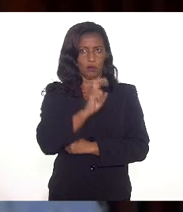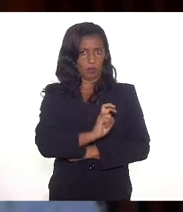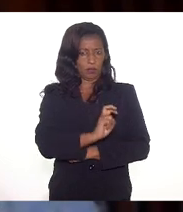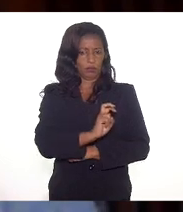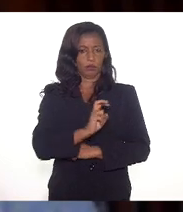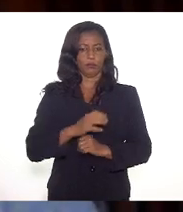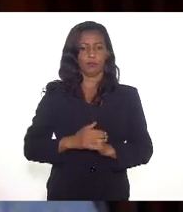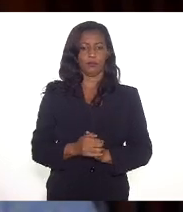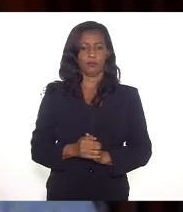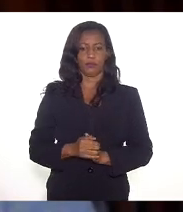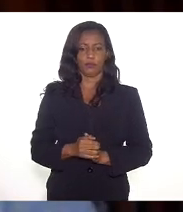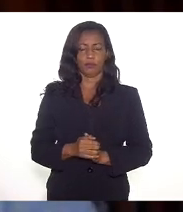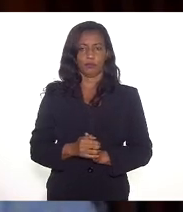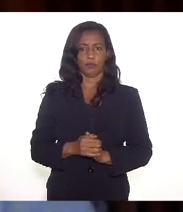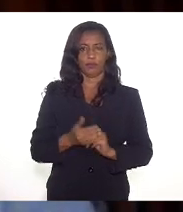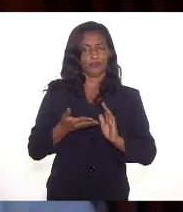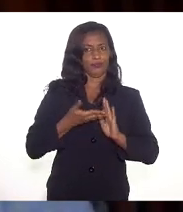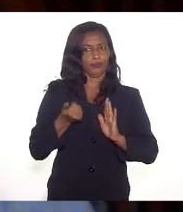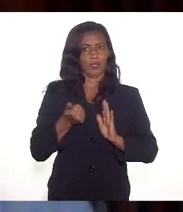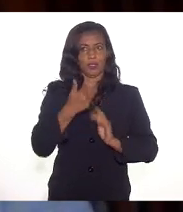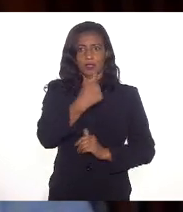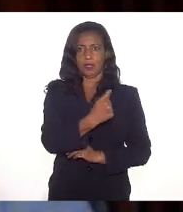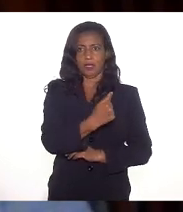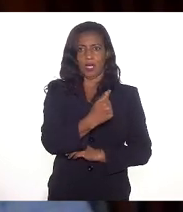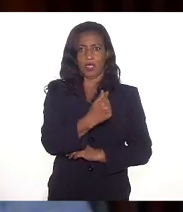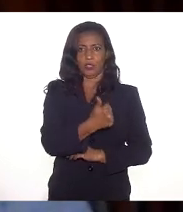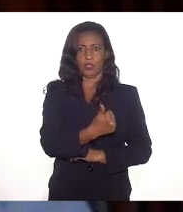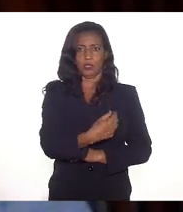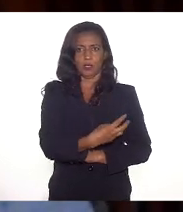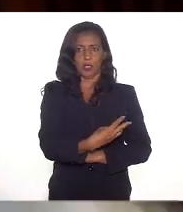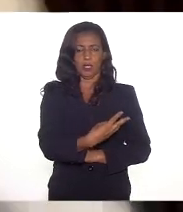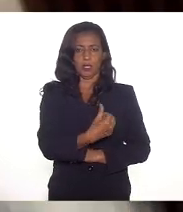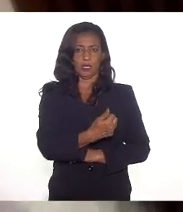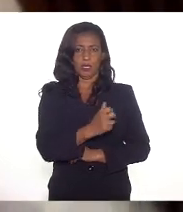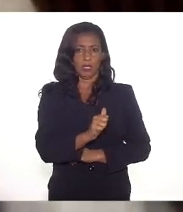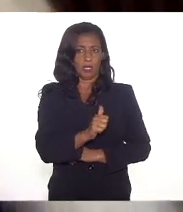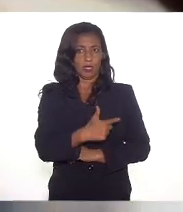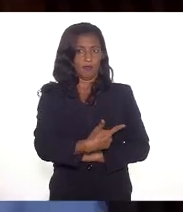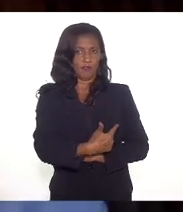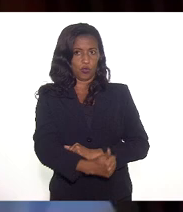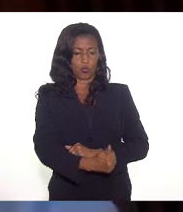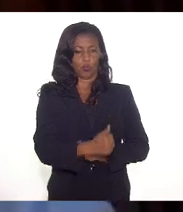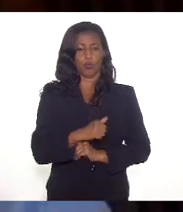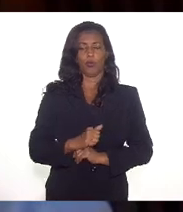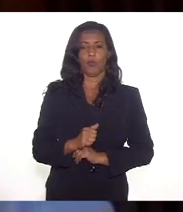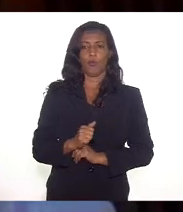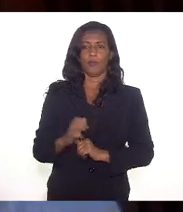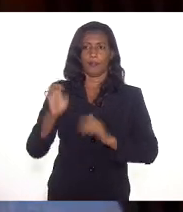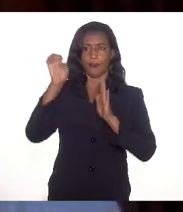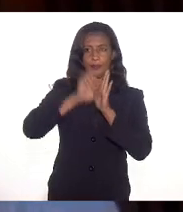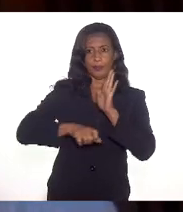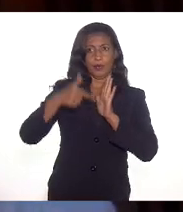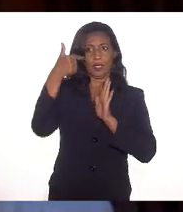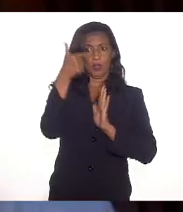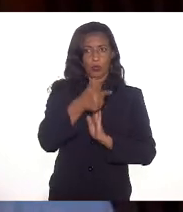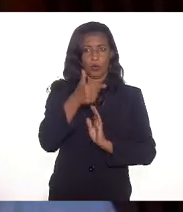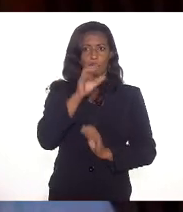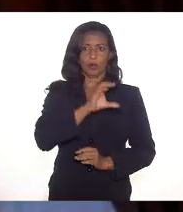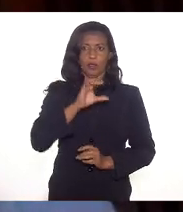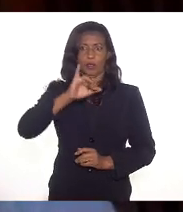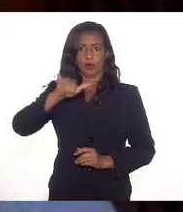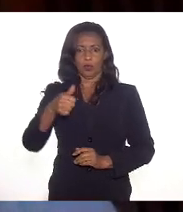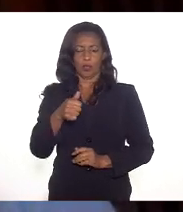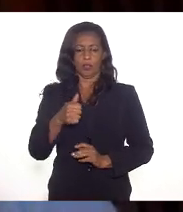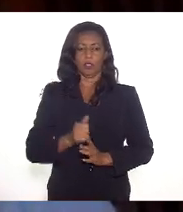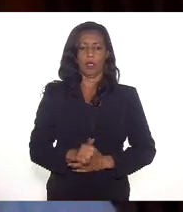5, pela prejudicabilidade das emendas 7, 13, 15 e 21, pela emenda 2 da CCJ, pela prejudicabilidade